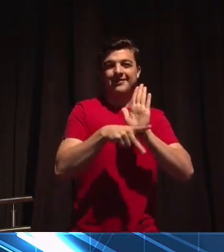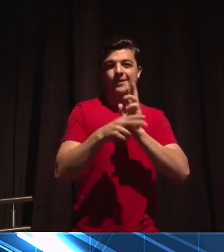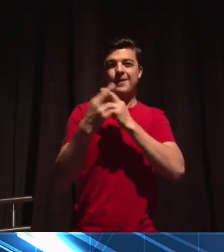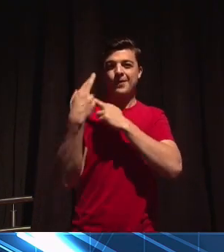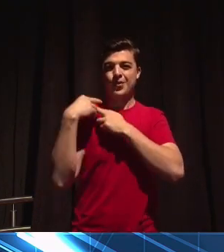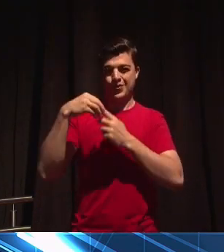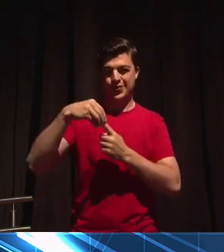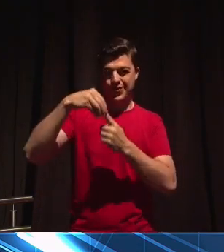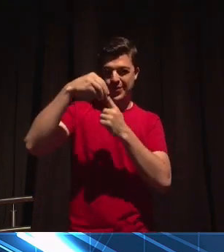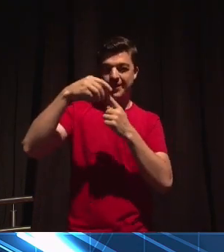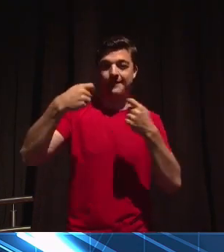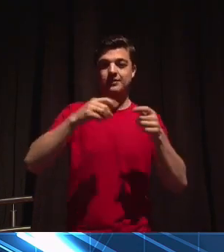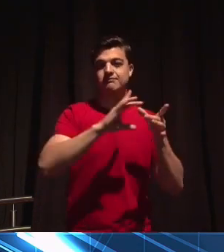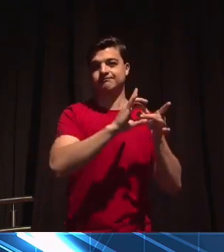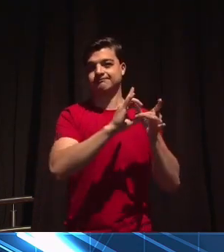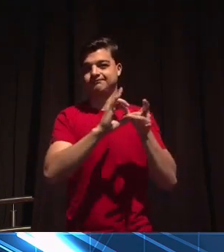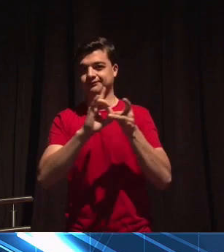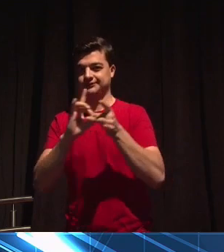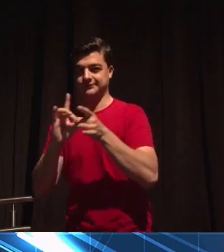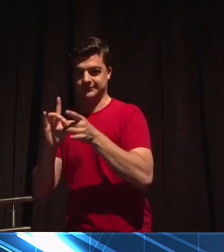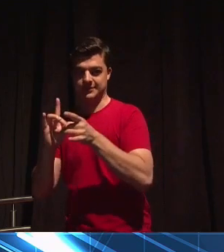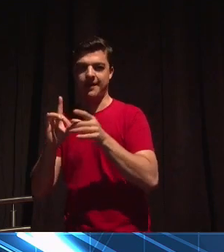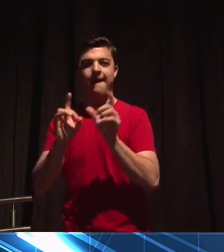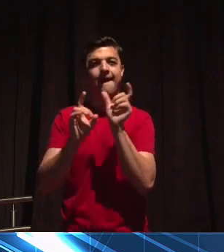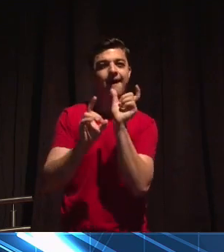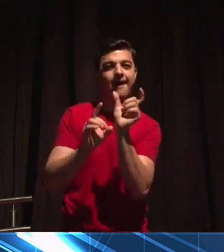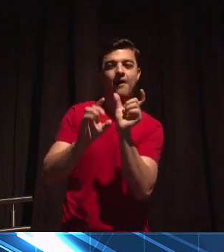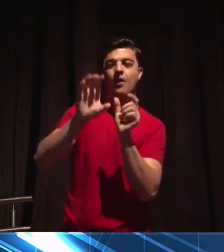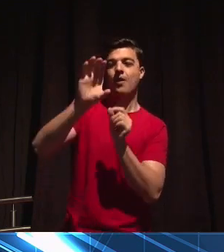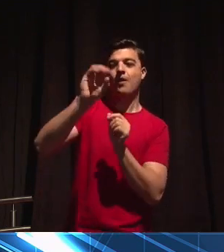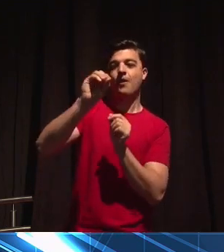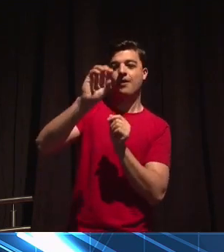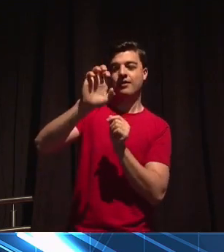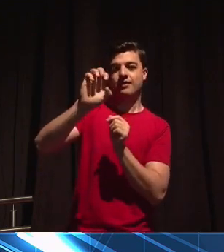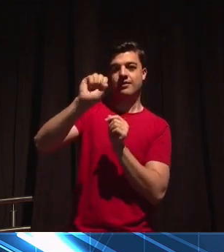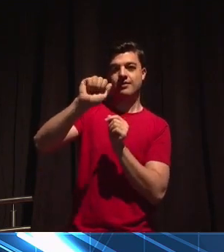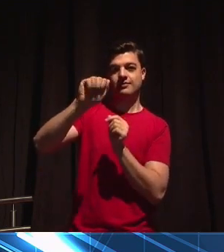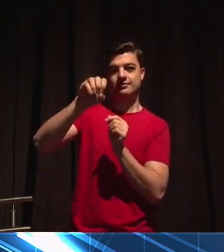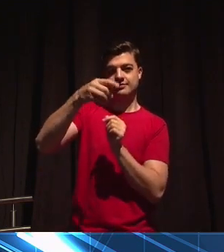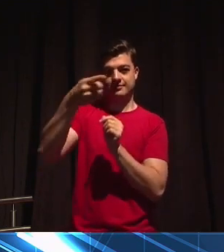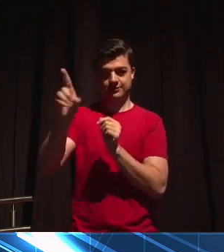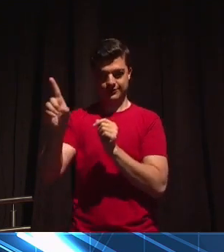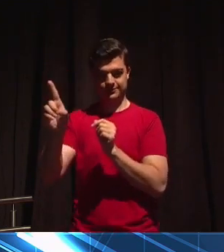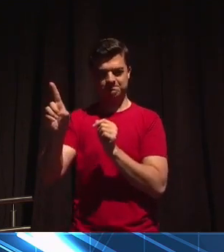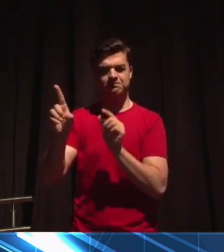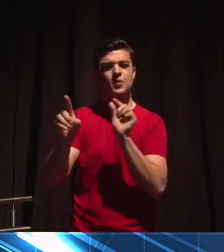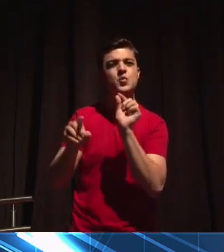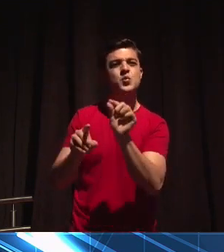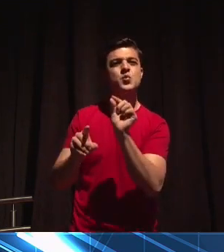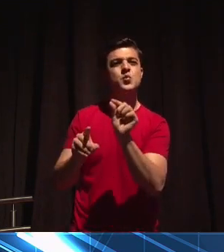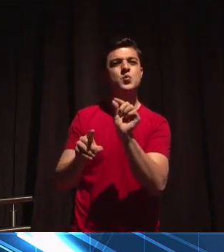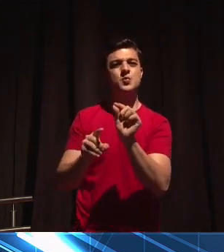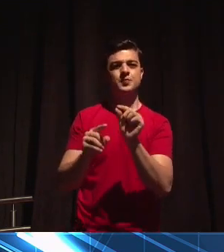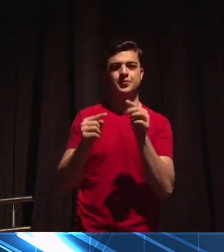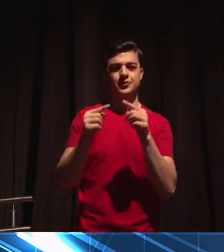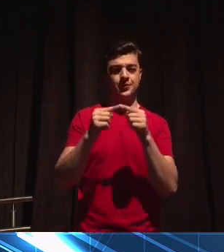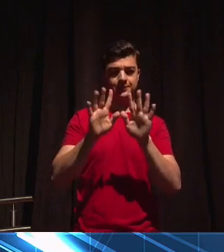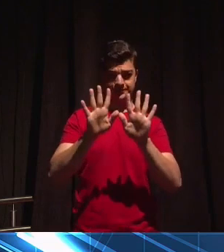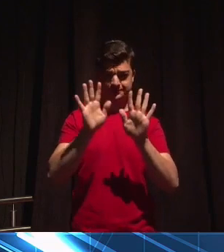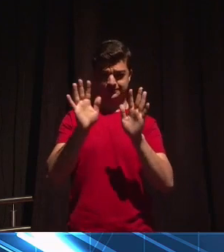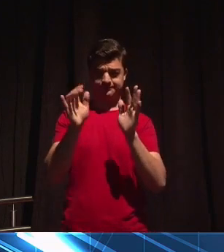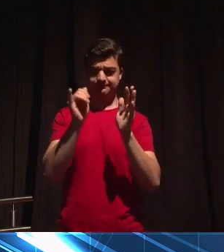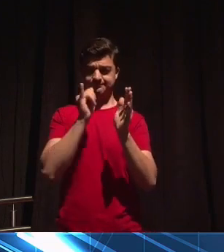aí então o que que é coesão pessoal vamos lá Pensa aí nesse negócio é uma obra de arte